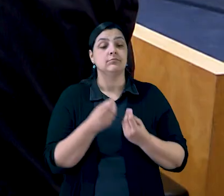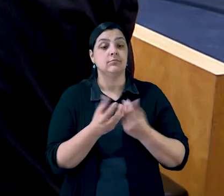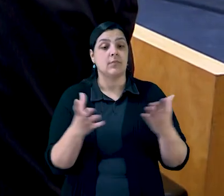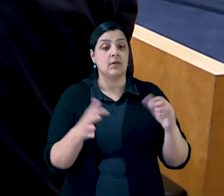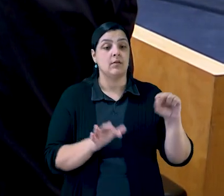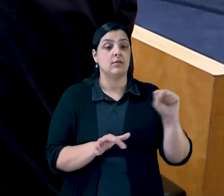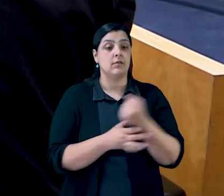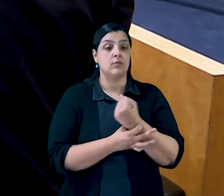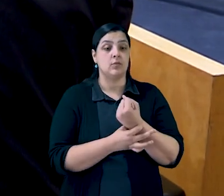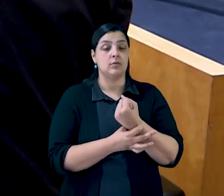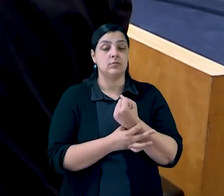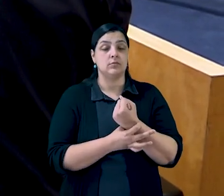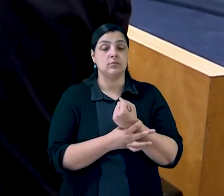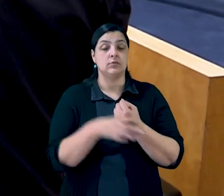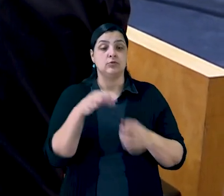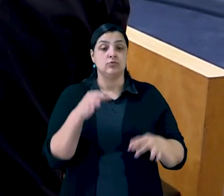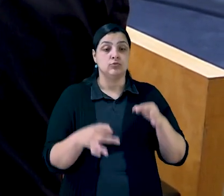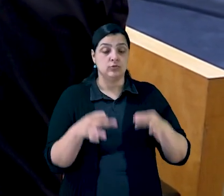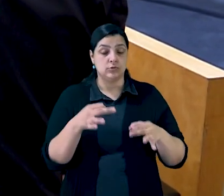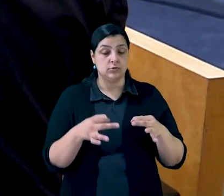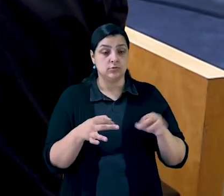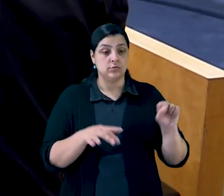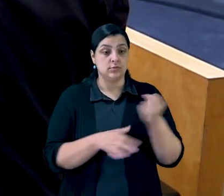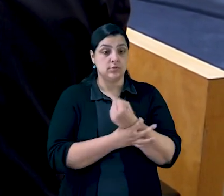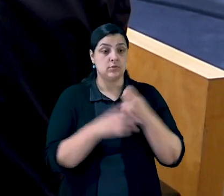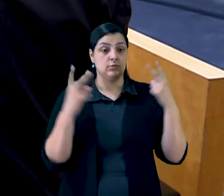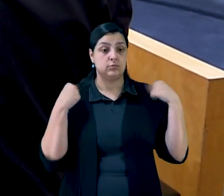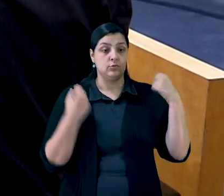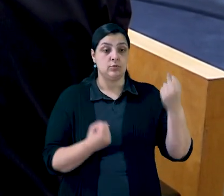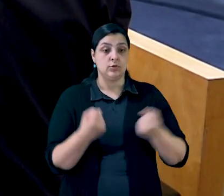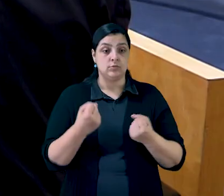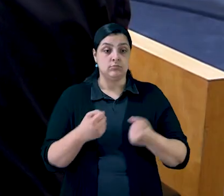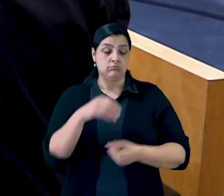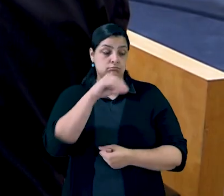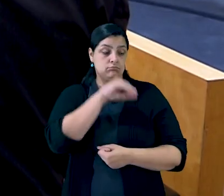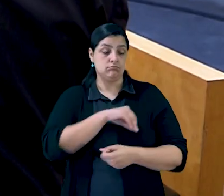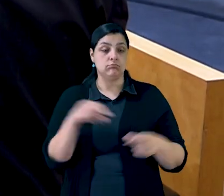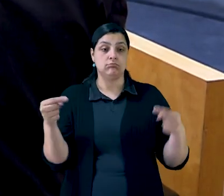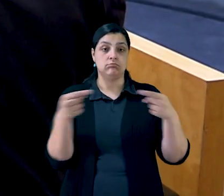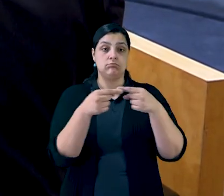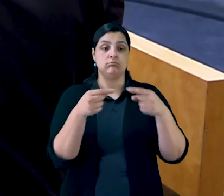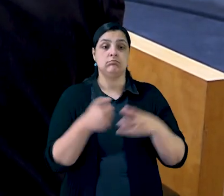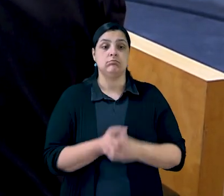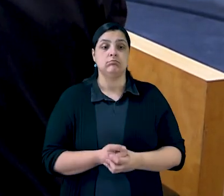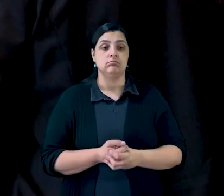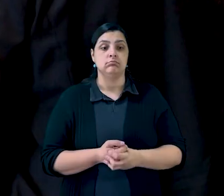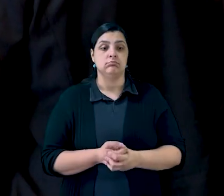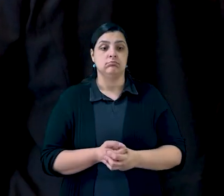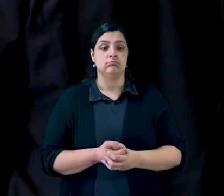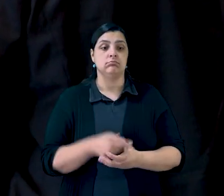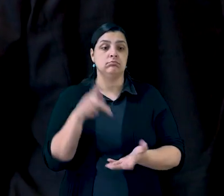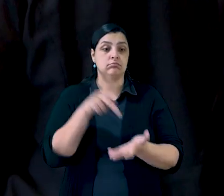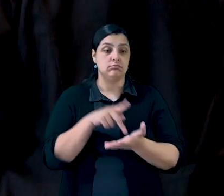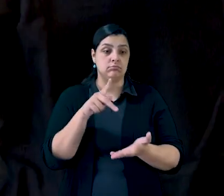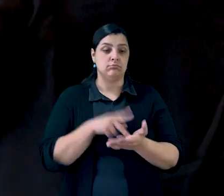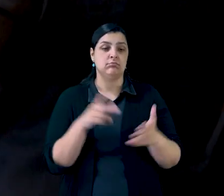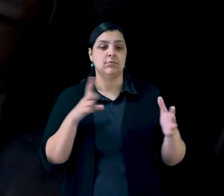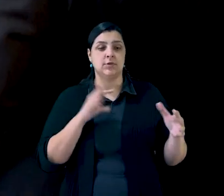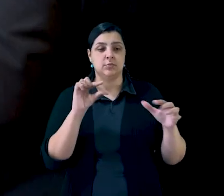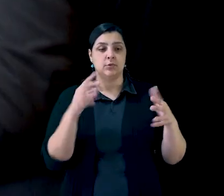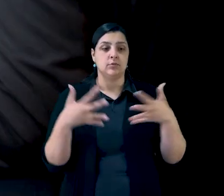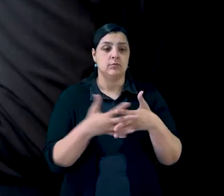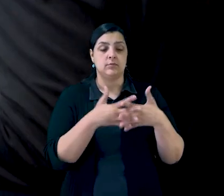TST garante segurança jurídica, segurança para o motorista e remuneração adequada. Na verdade, existe até